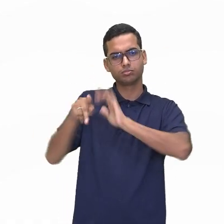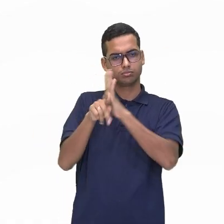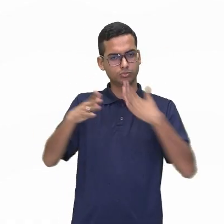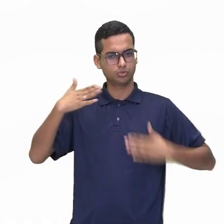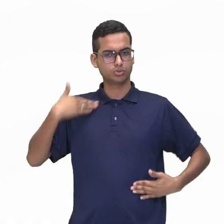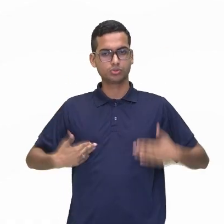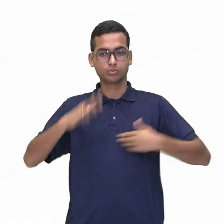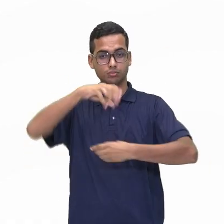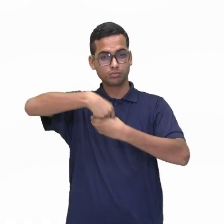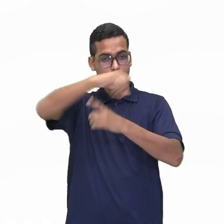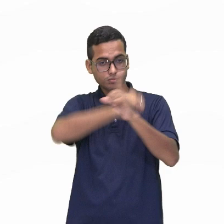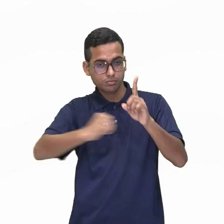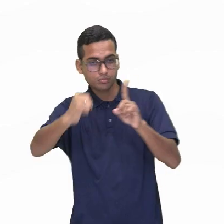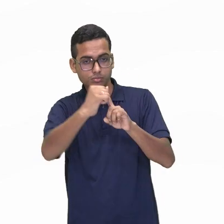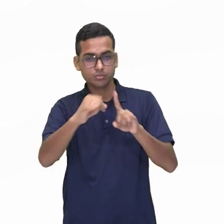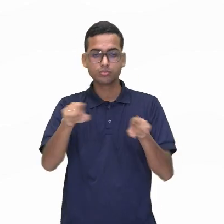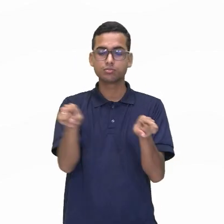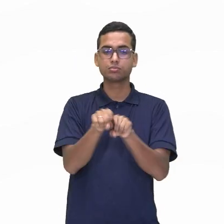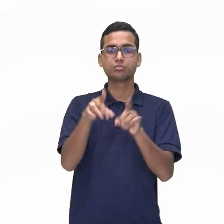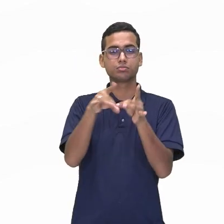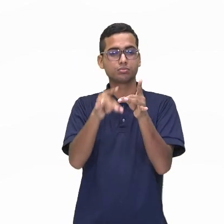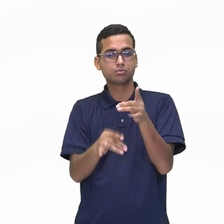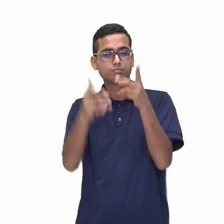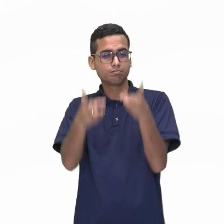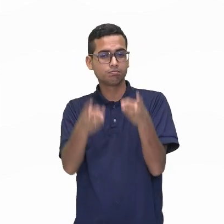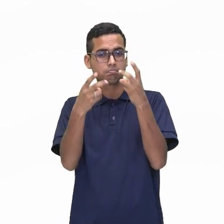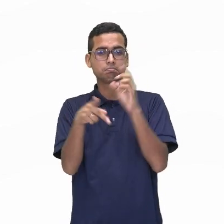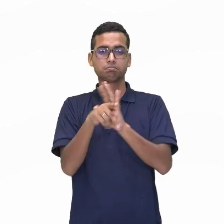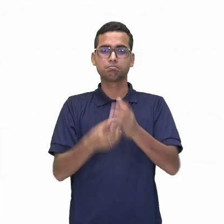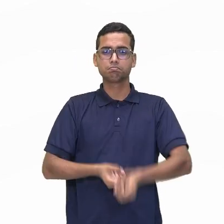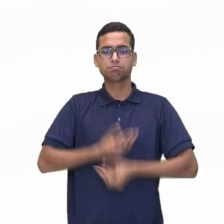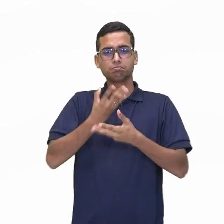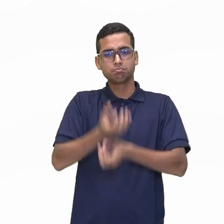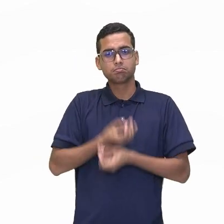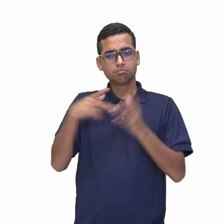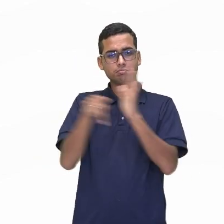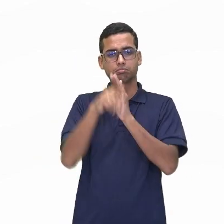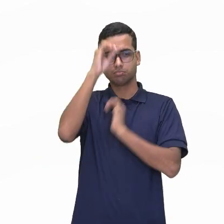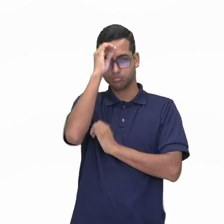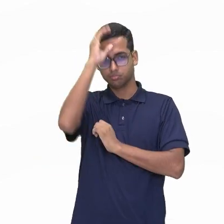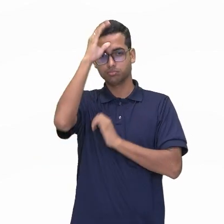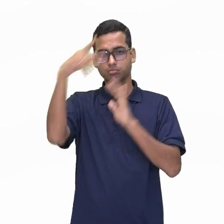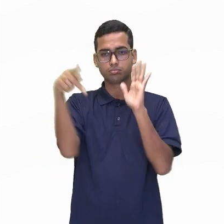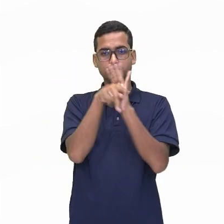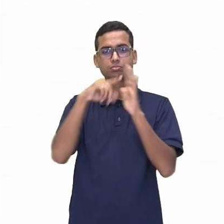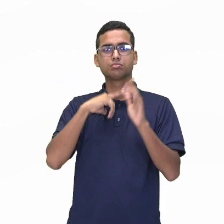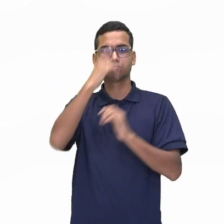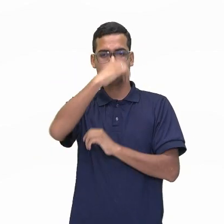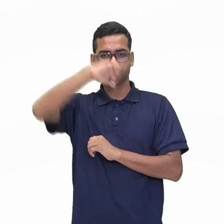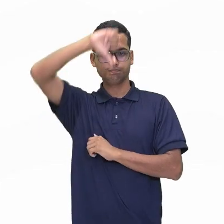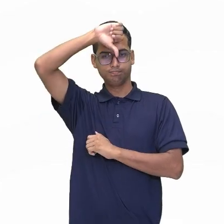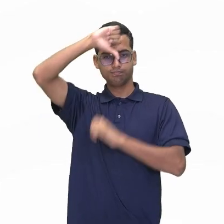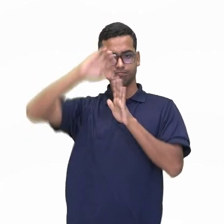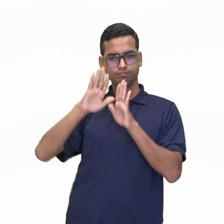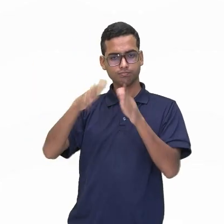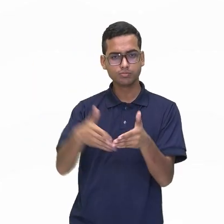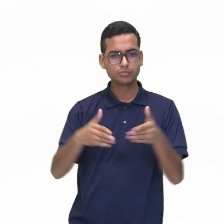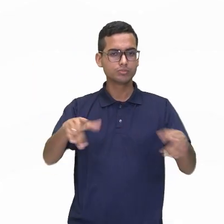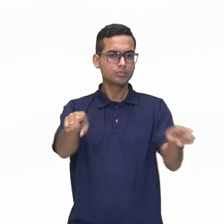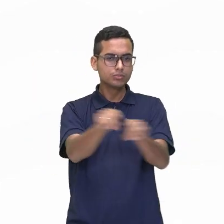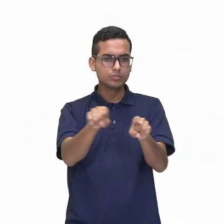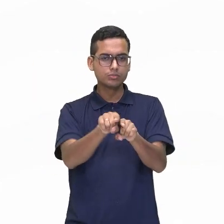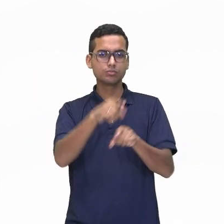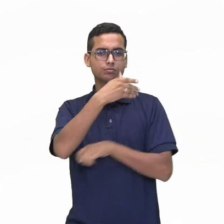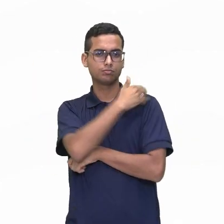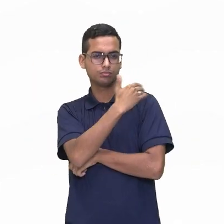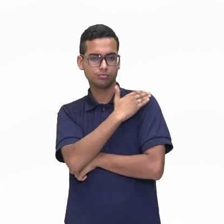na sociedade. Detalhamento. Reconhecimento e produção de saberes dirigidos aos estereótipos e